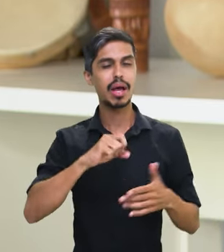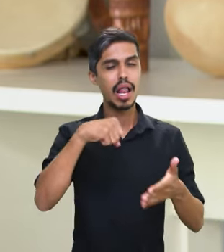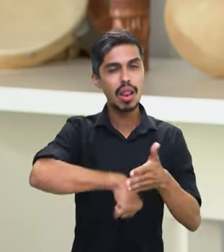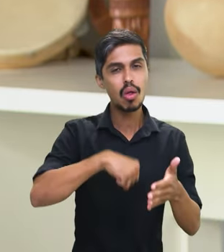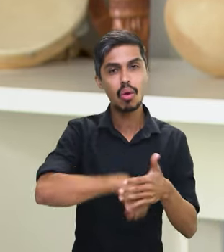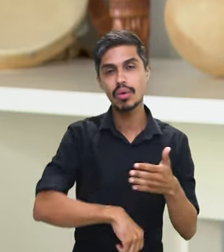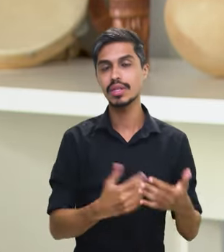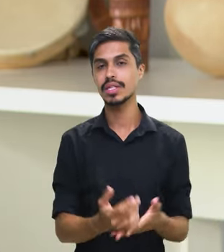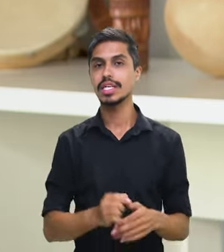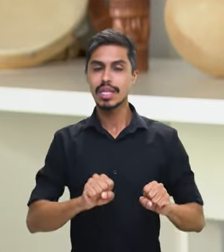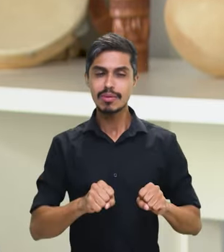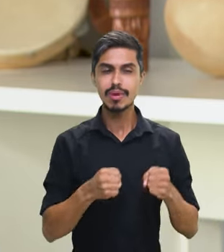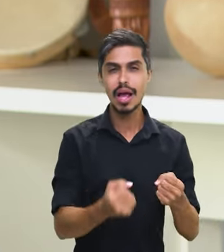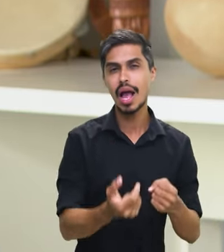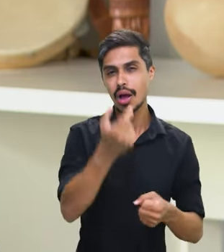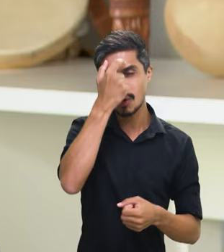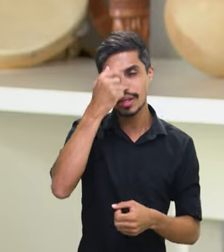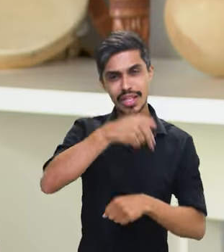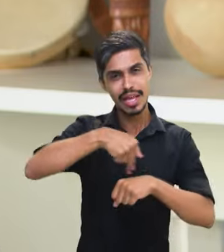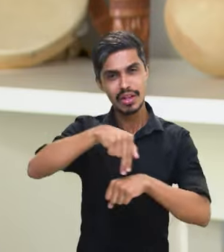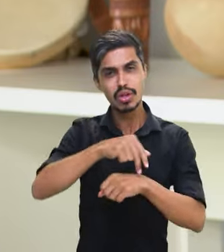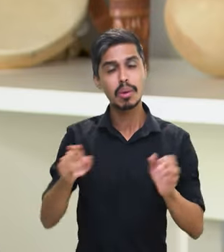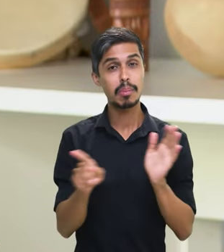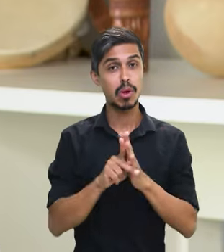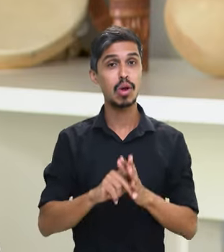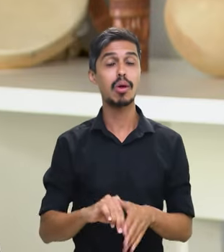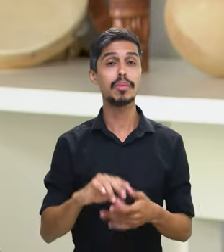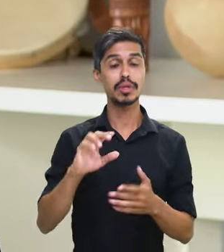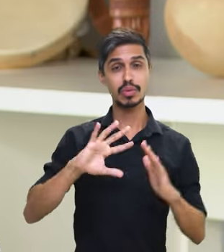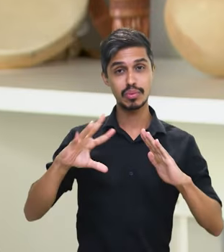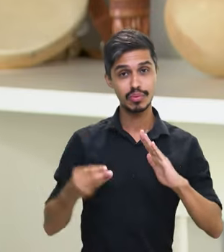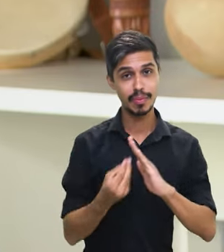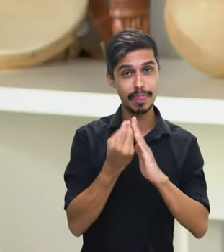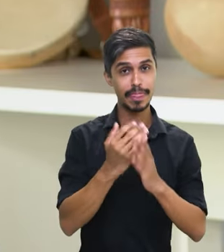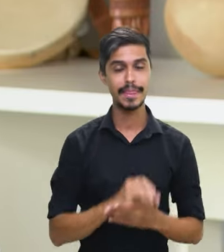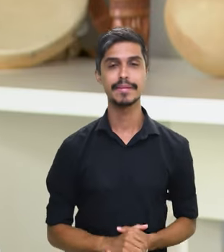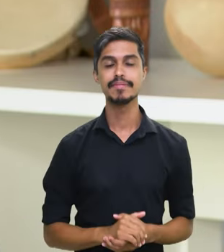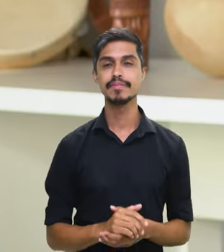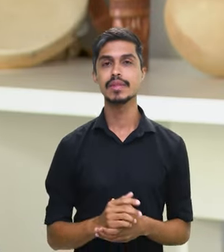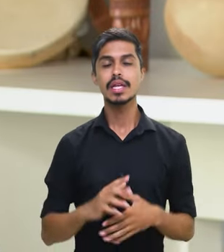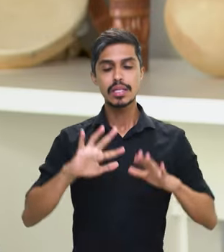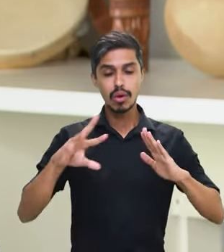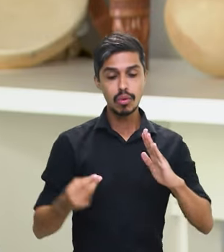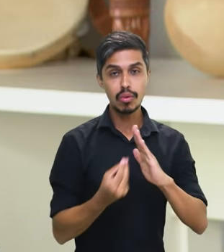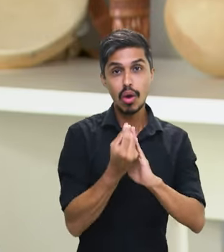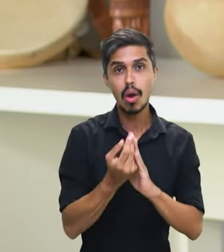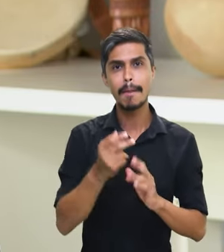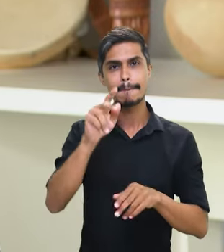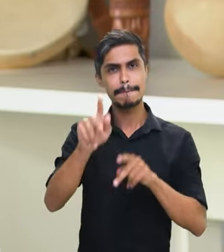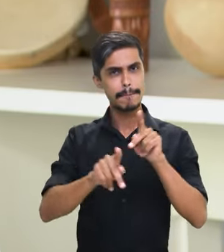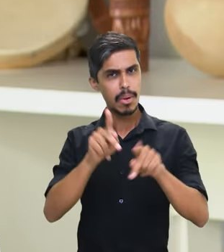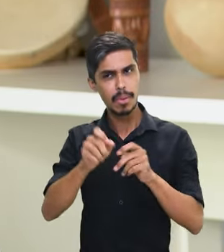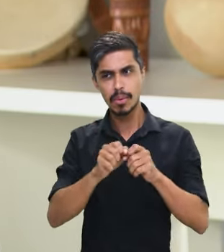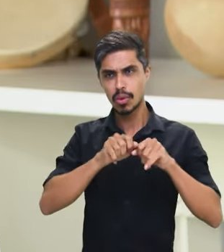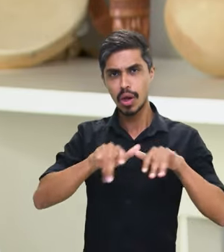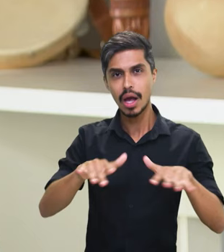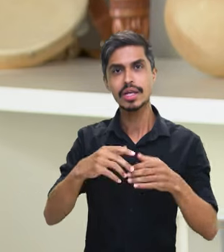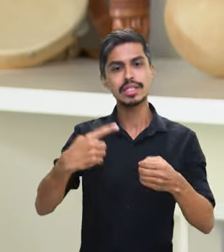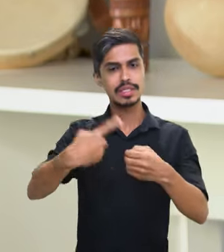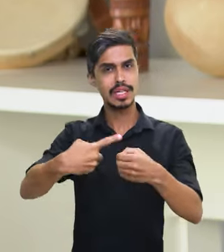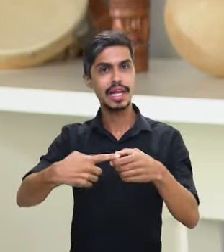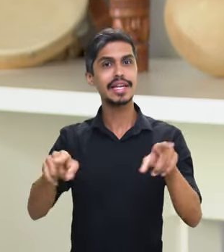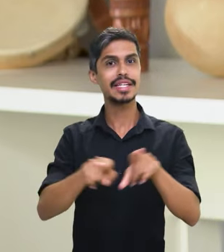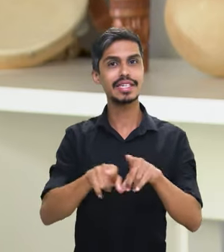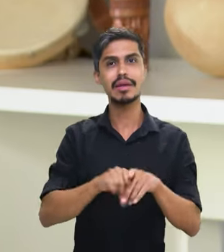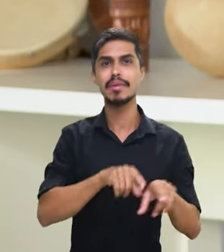ao quilombismo, à consciência negra do quilombismo e essa presença dos quilombos populares, urbanos e